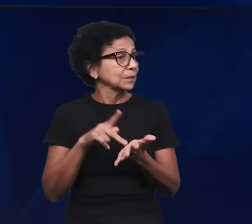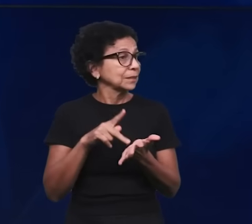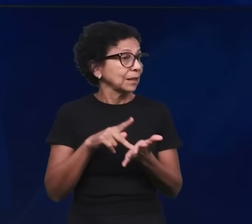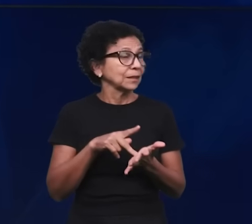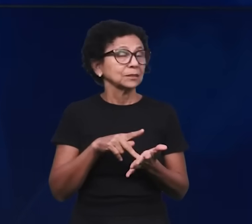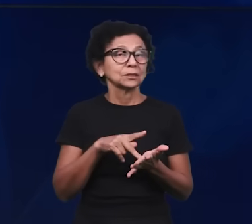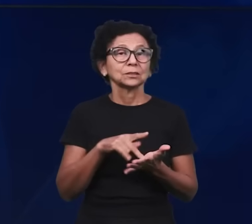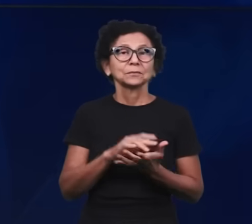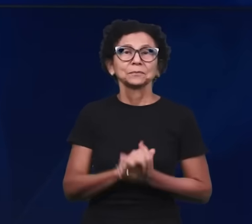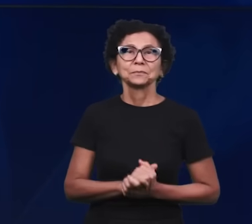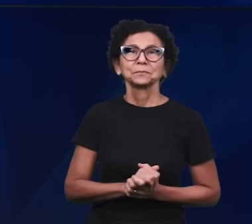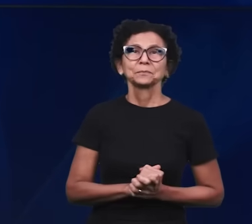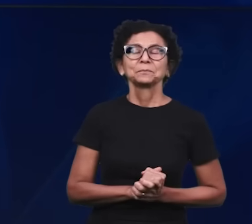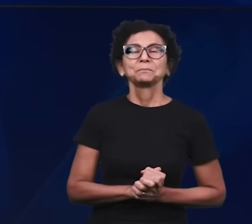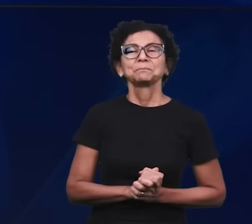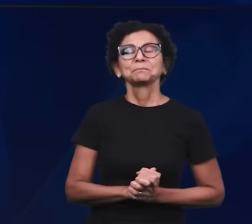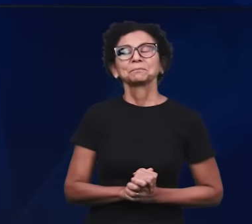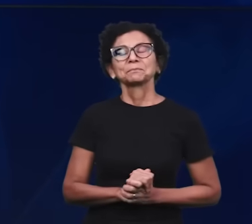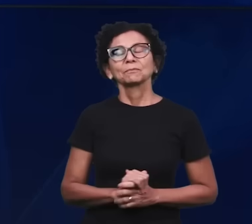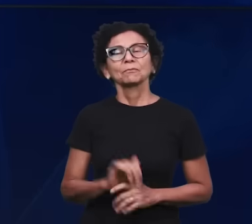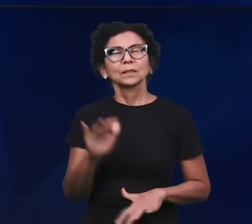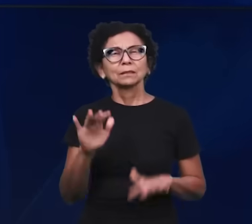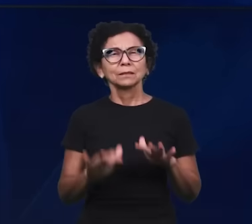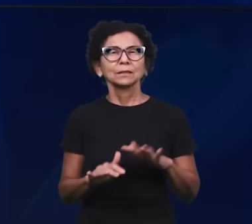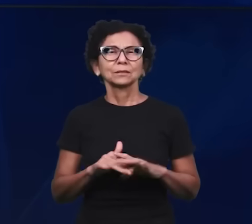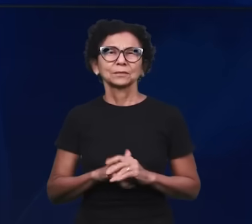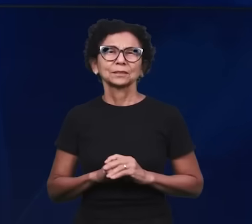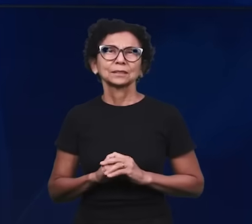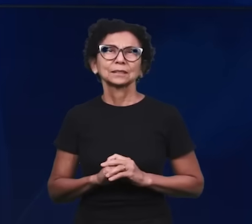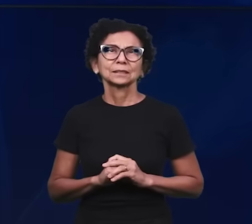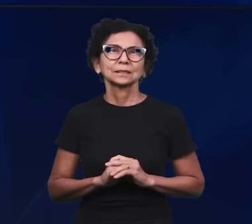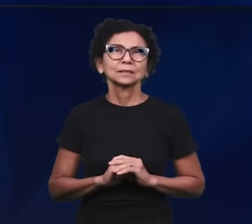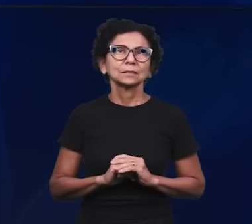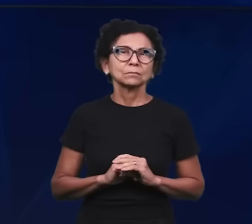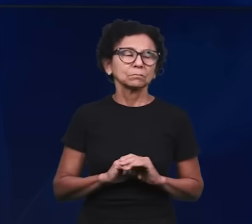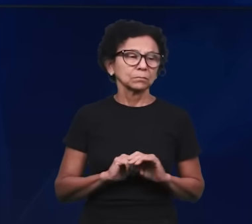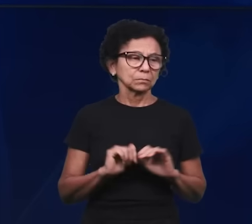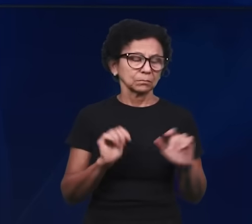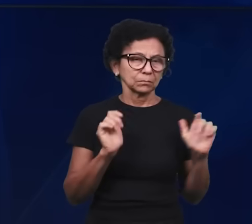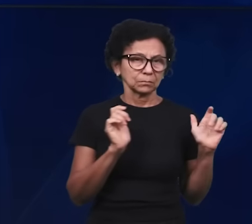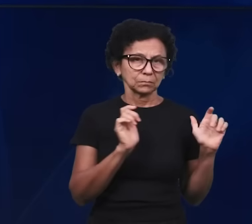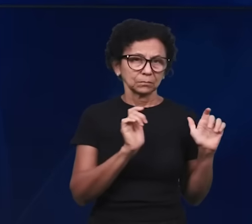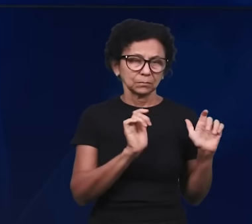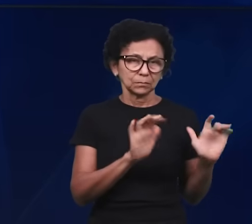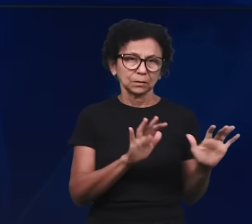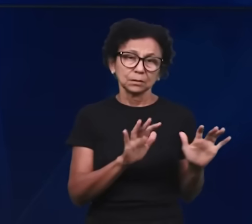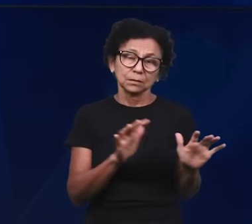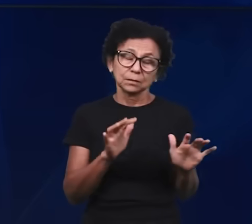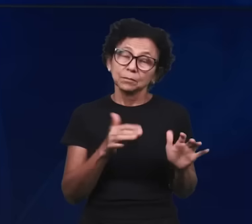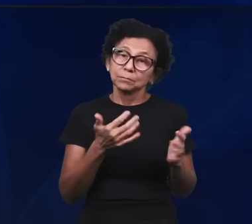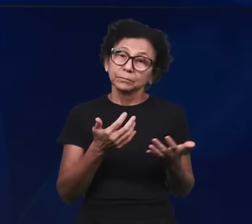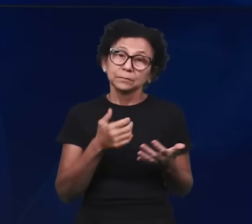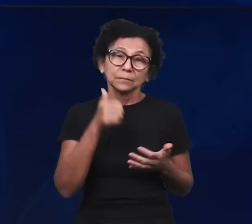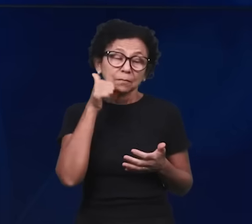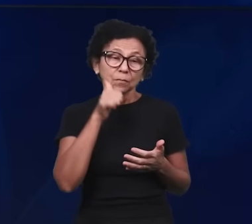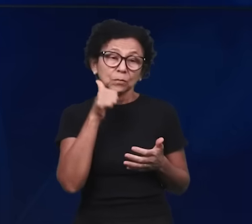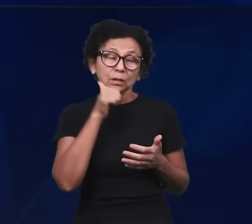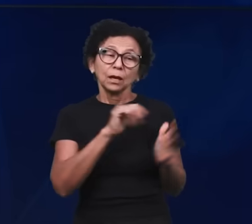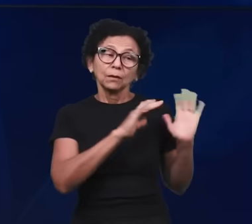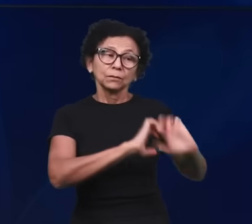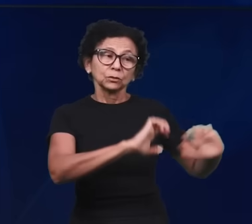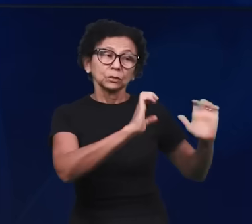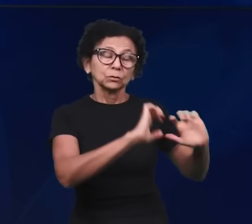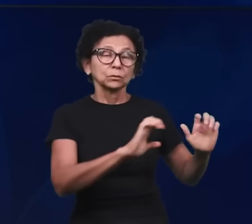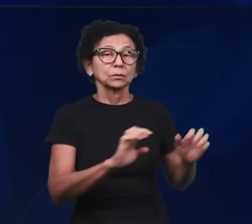ter uma experiência com Jesus. Sabe que às vezes o mundo samaritano foi salvo, começou a ter salvação através dessa mulher. Às vezes o